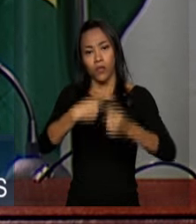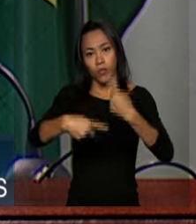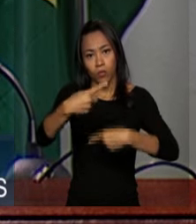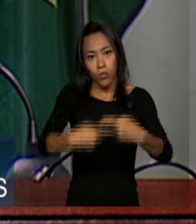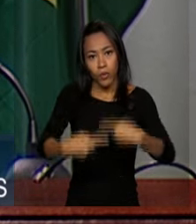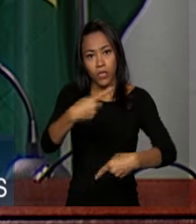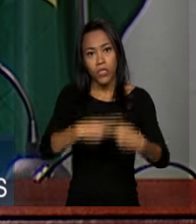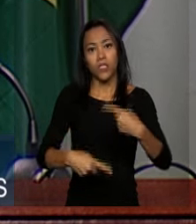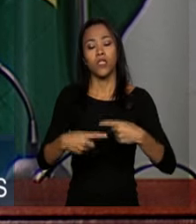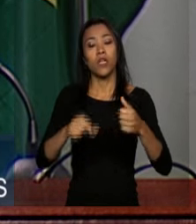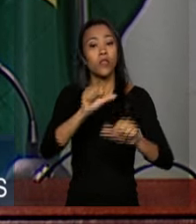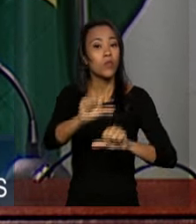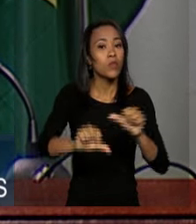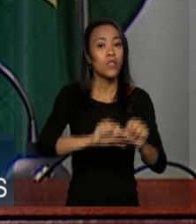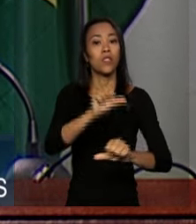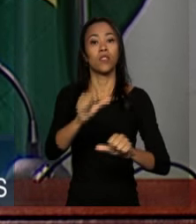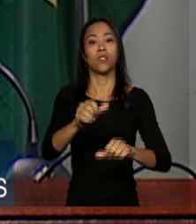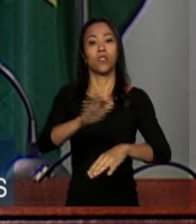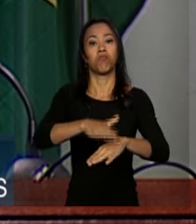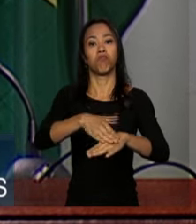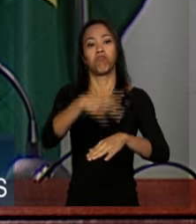que a sociedade escolhe